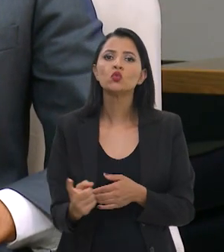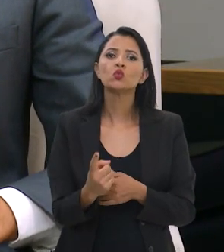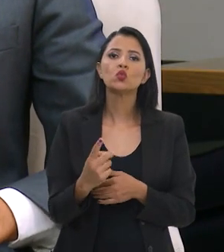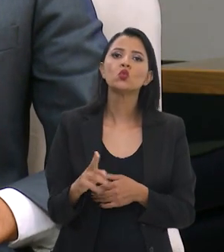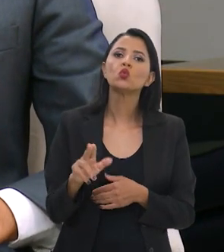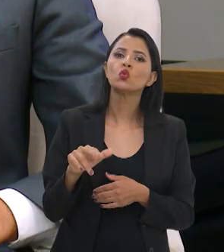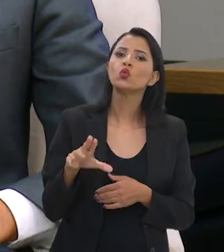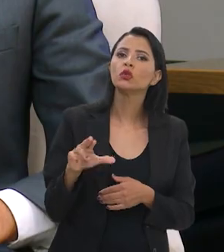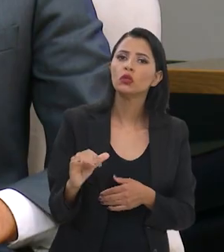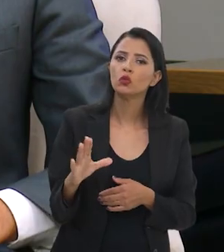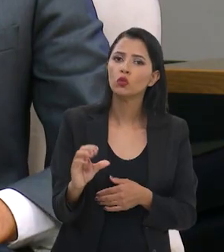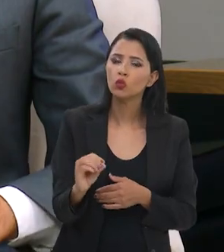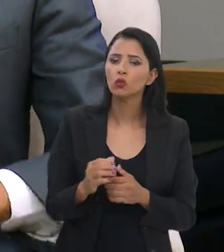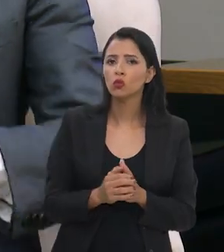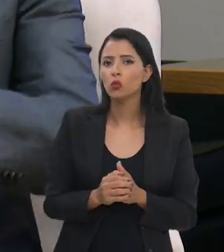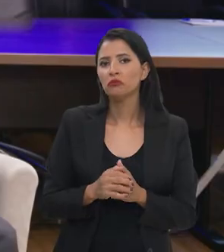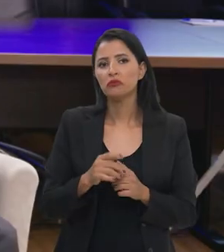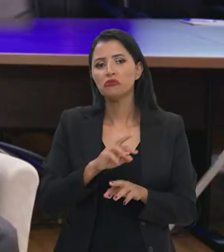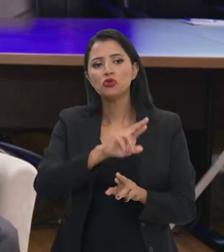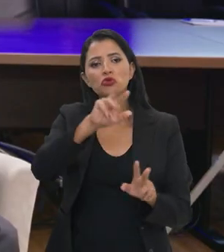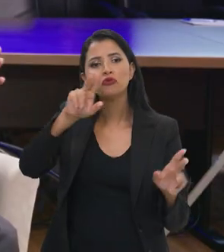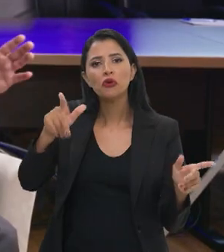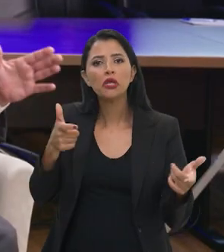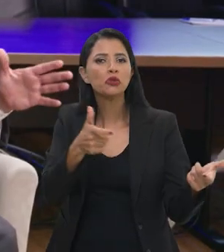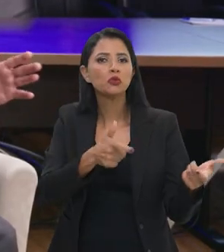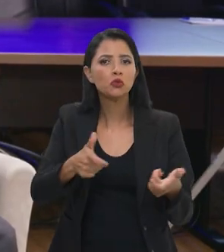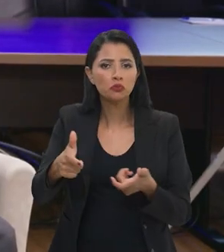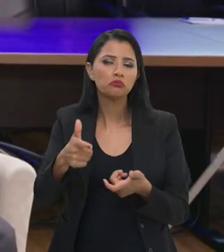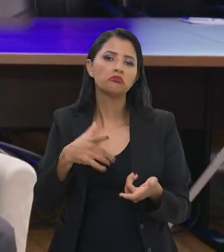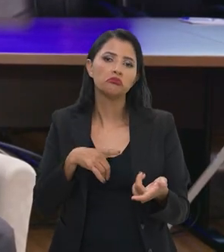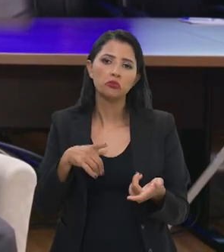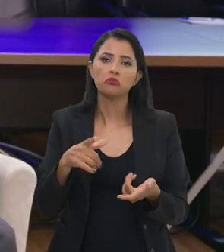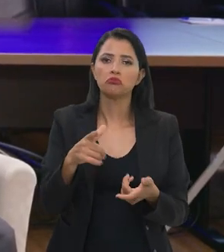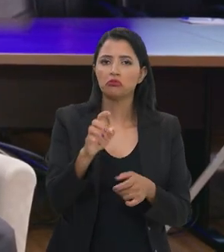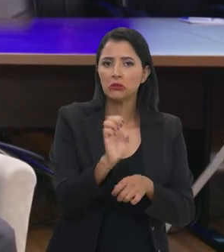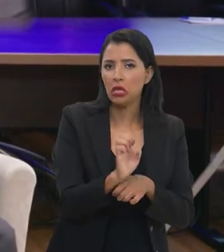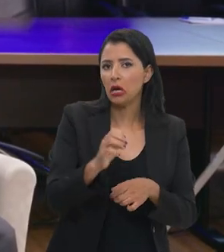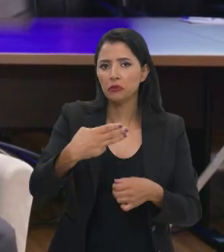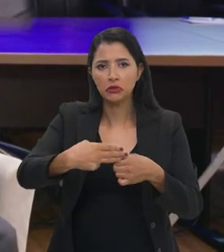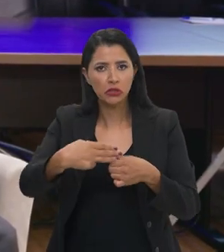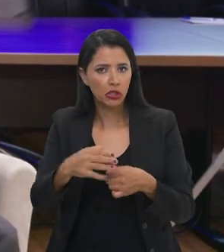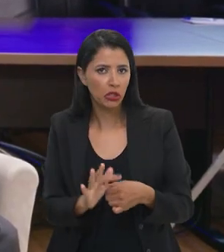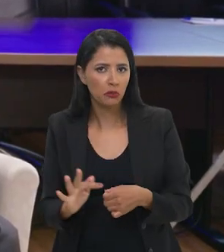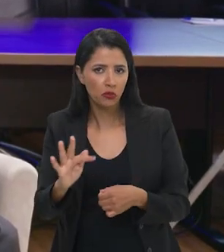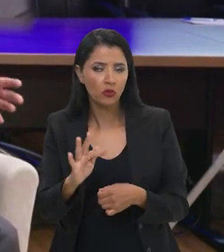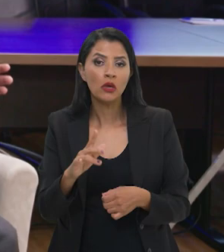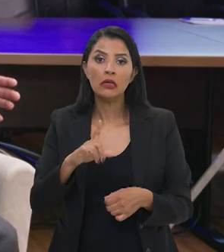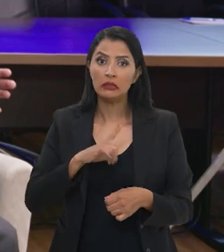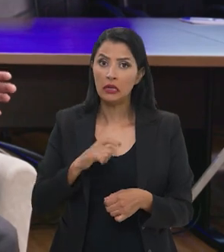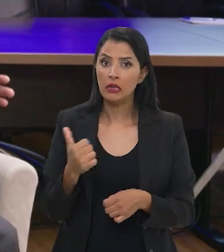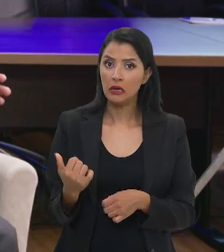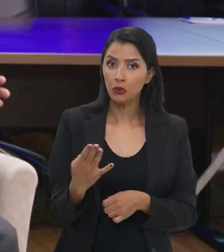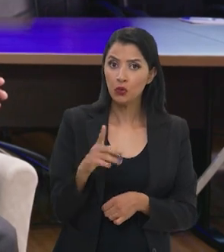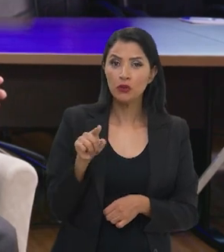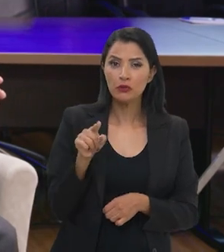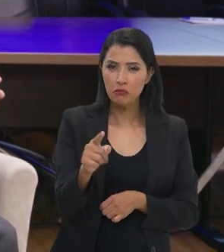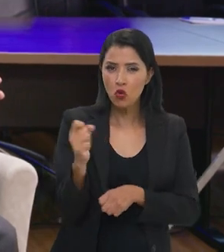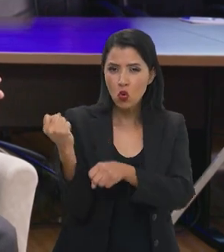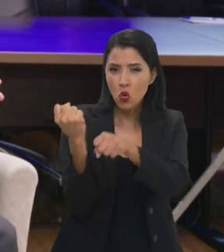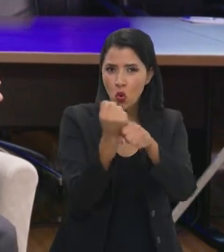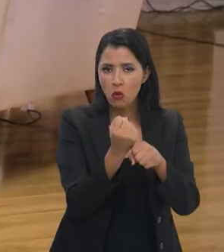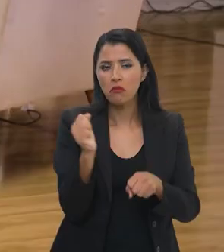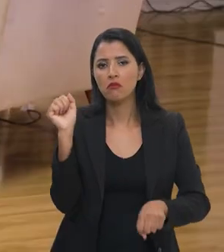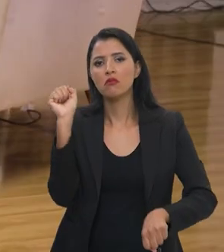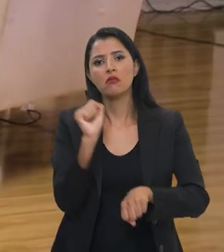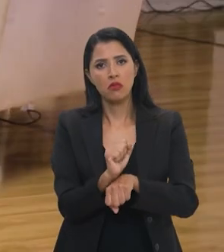por exemplo em diferentes iniciativas nos Estados municípios no governo federal a gente tem 14 mil obras paradas